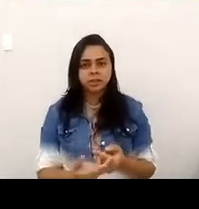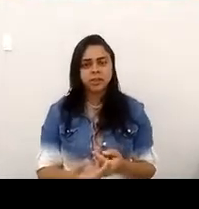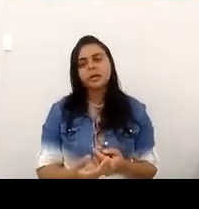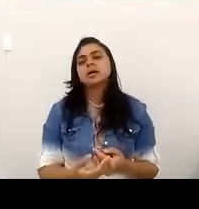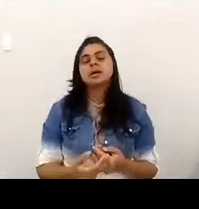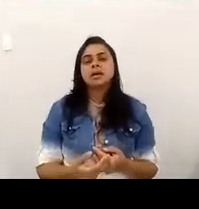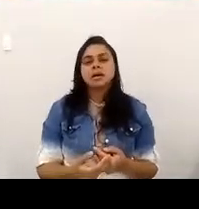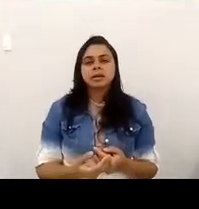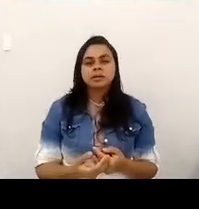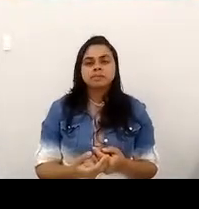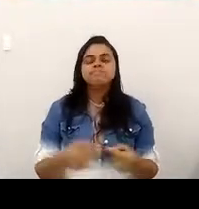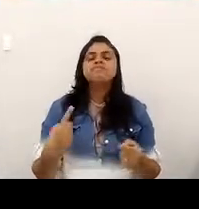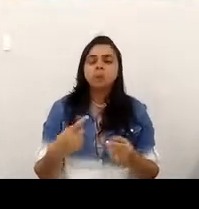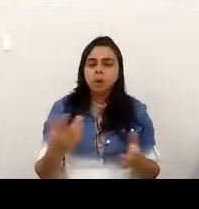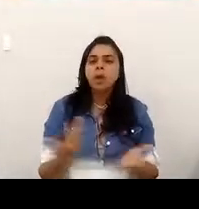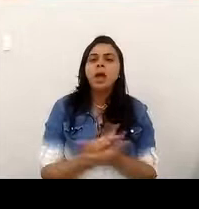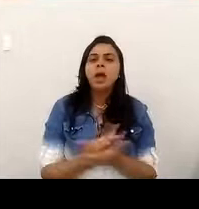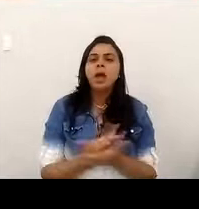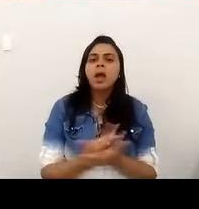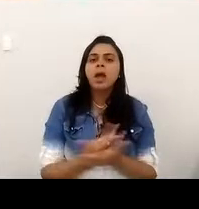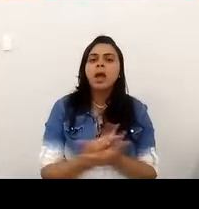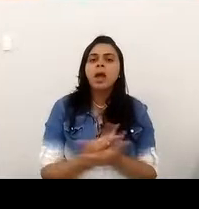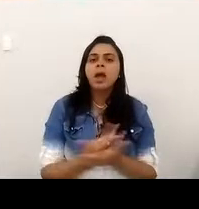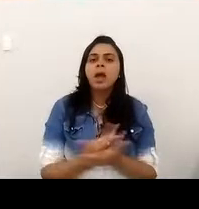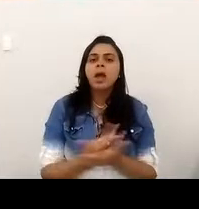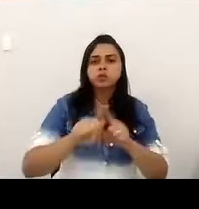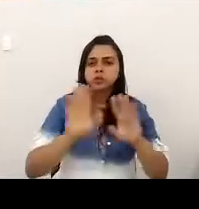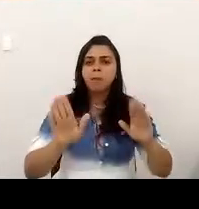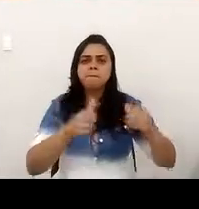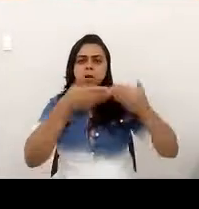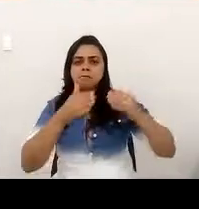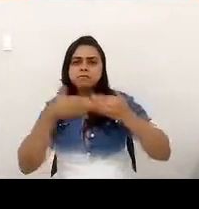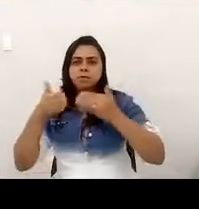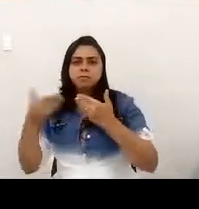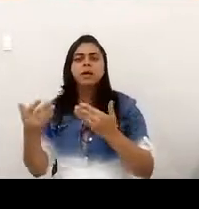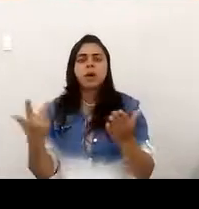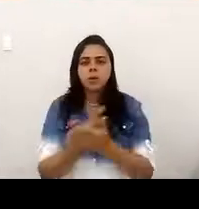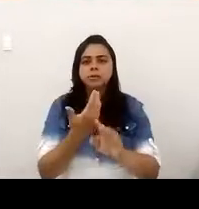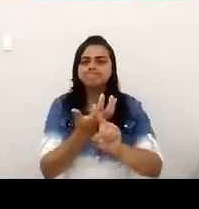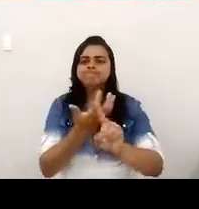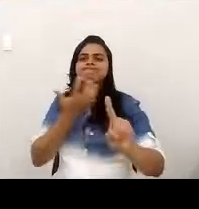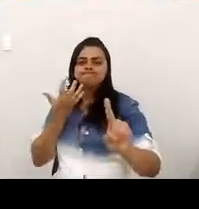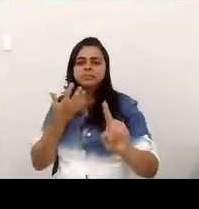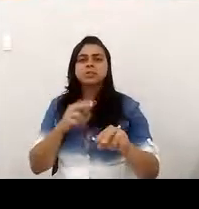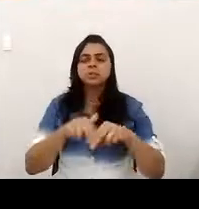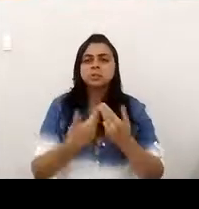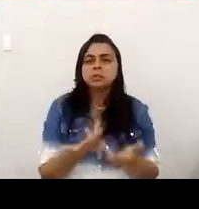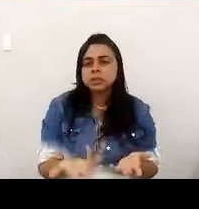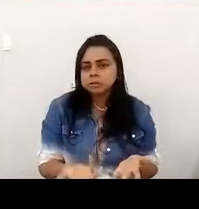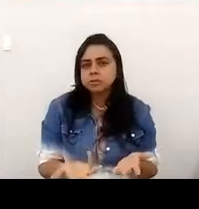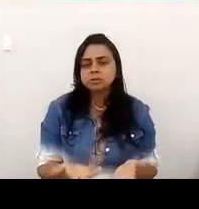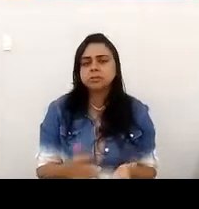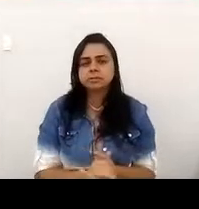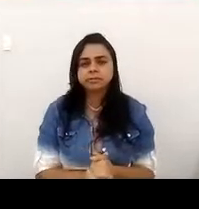isolamento social que se pôs, né? Então, aí nós partimos para o